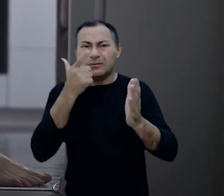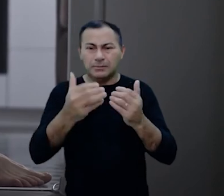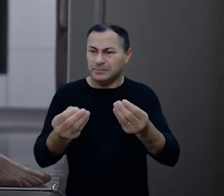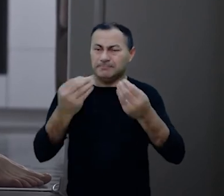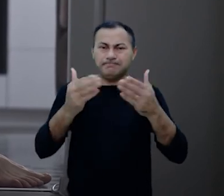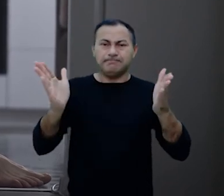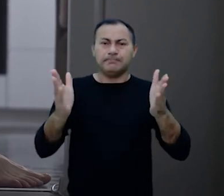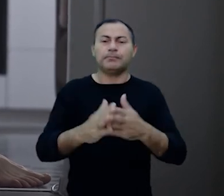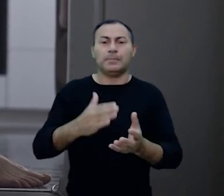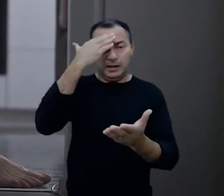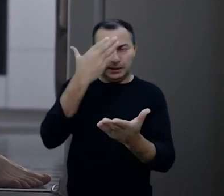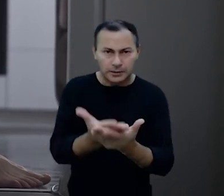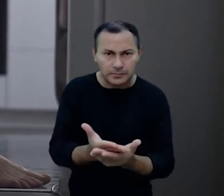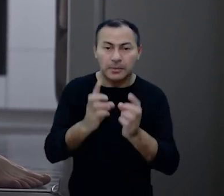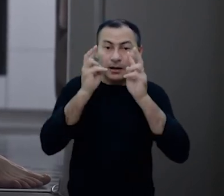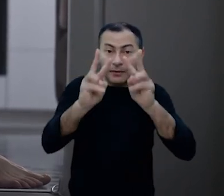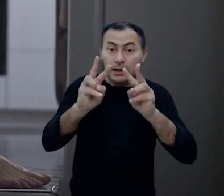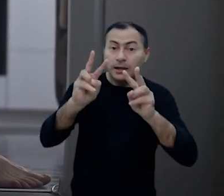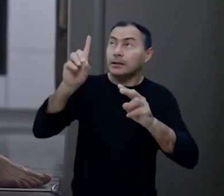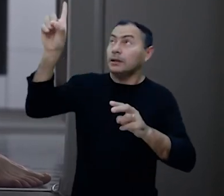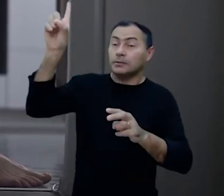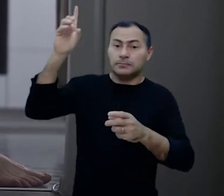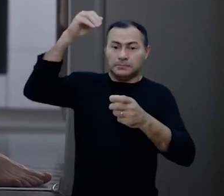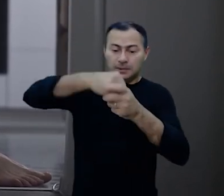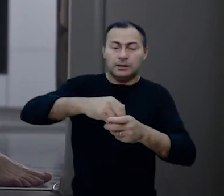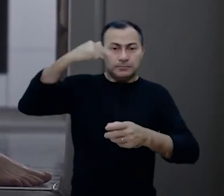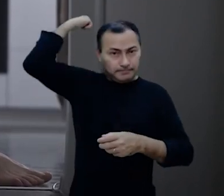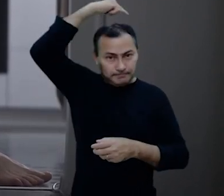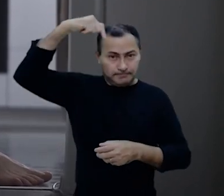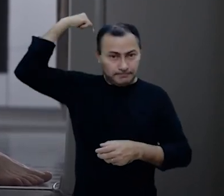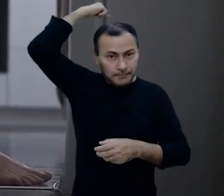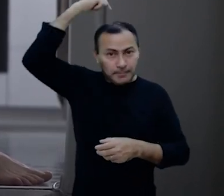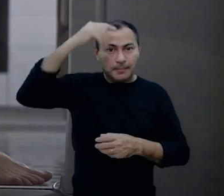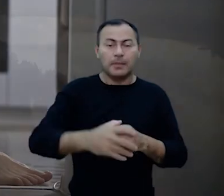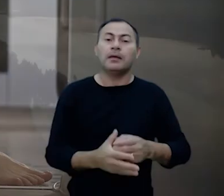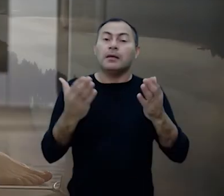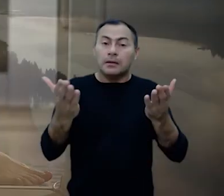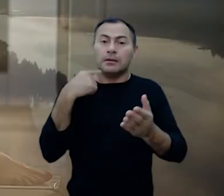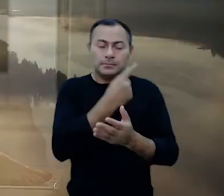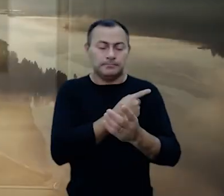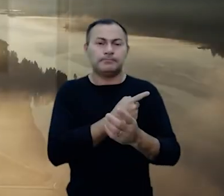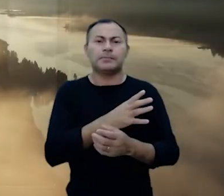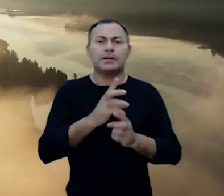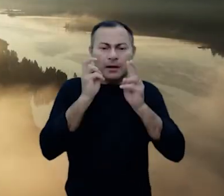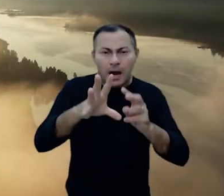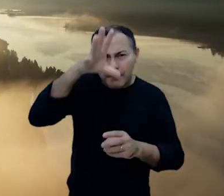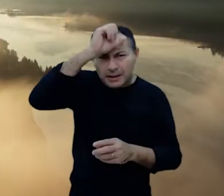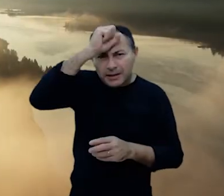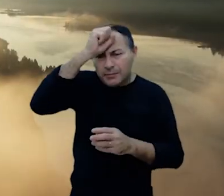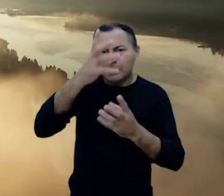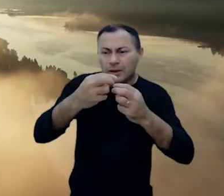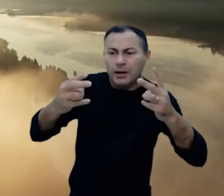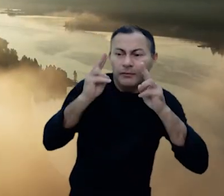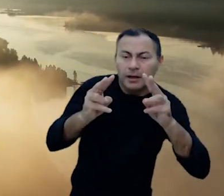estou batendo acredito que podemos ver Deus dentro do santo dos santos e se formos descobriremos que